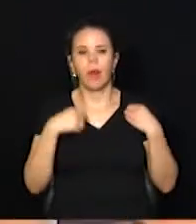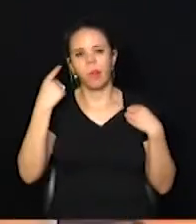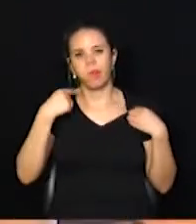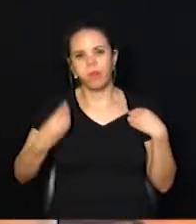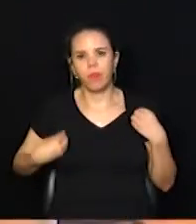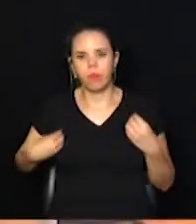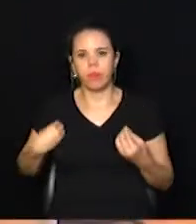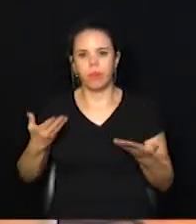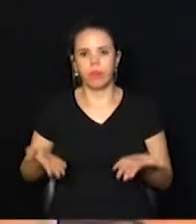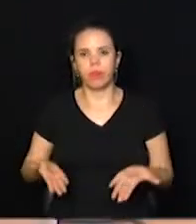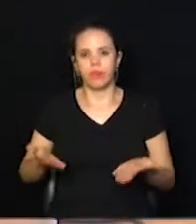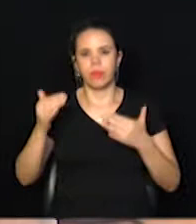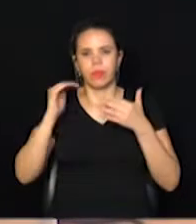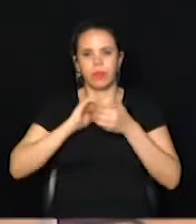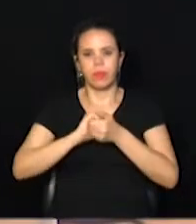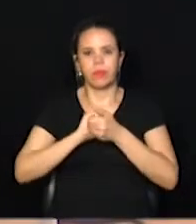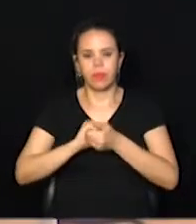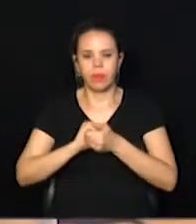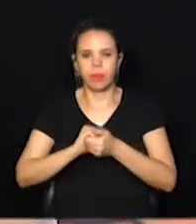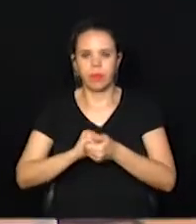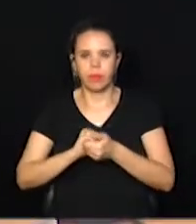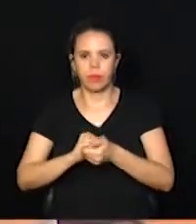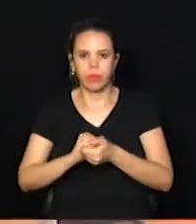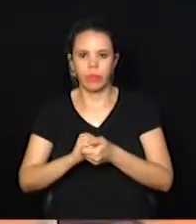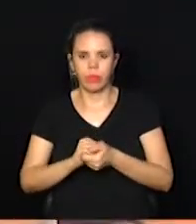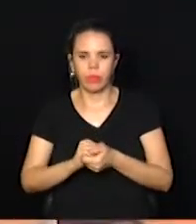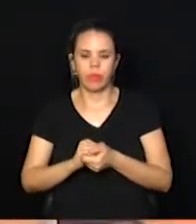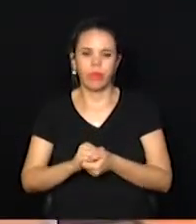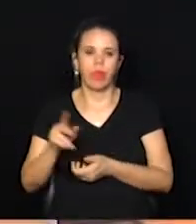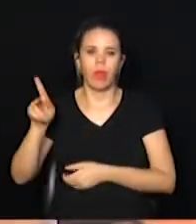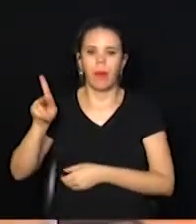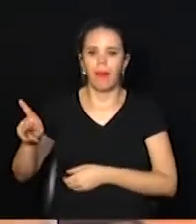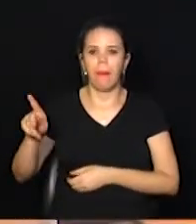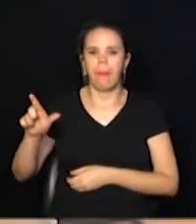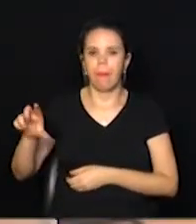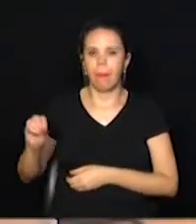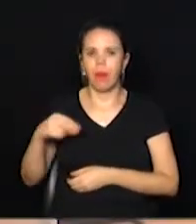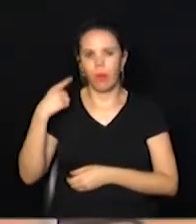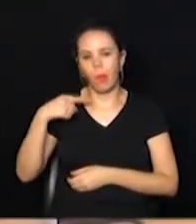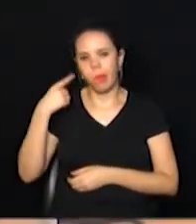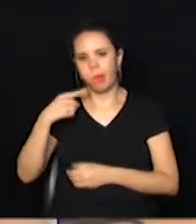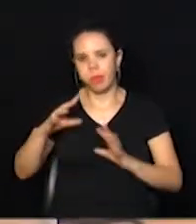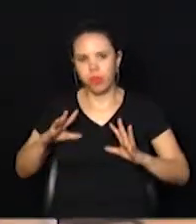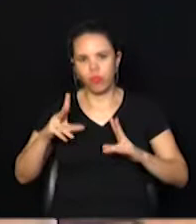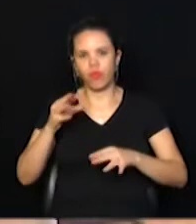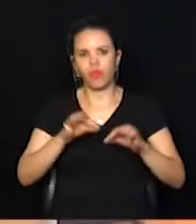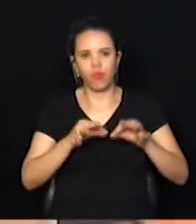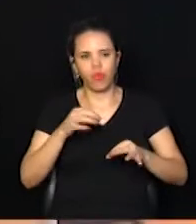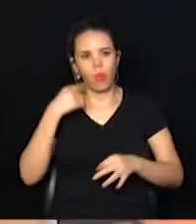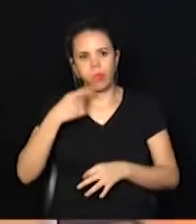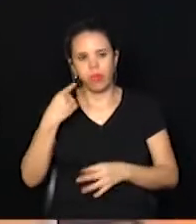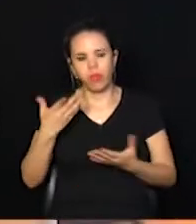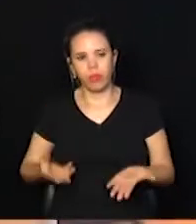aqui, cumprimento em nome do Paulo Mariante, advogado, todos os juristas que estão e